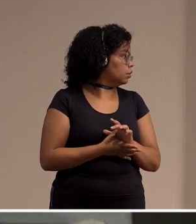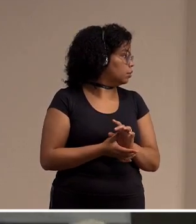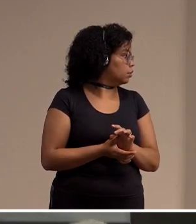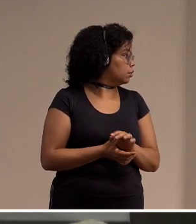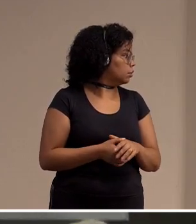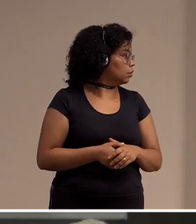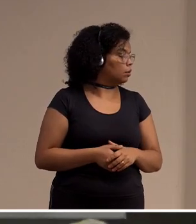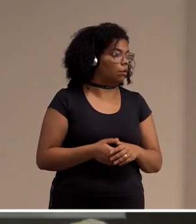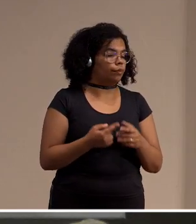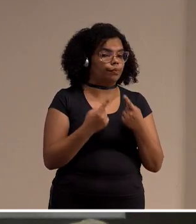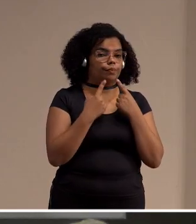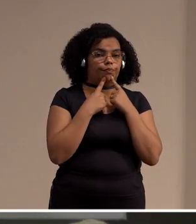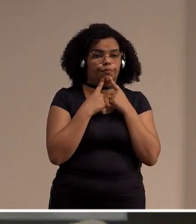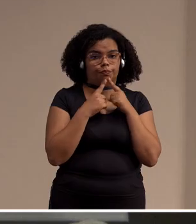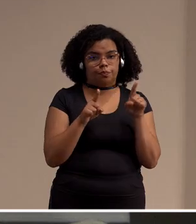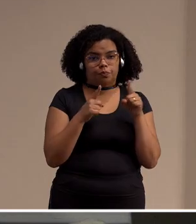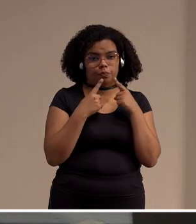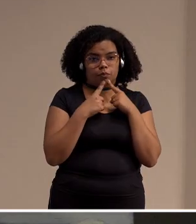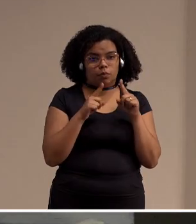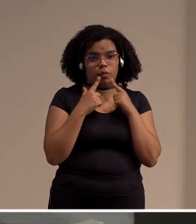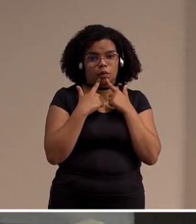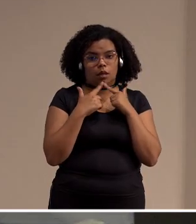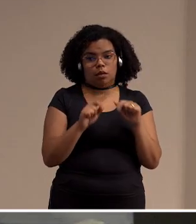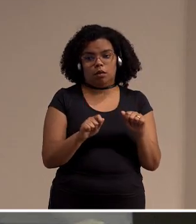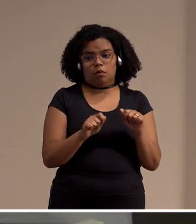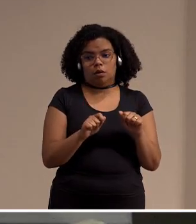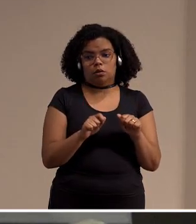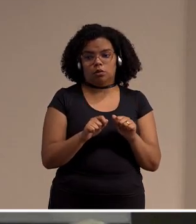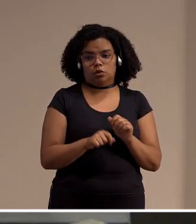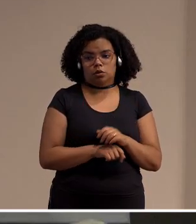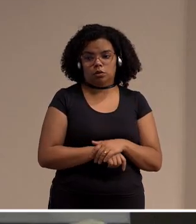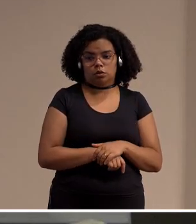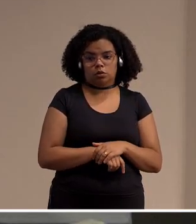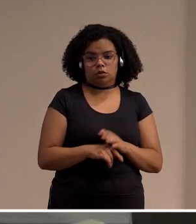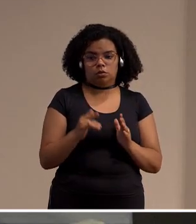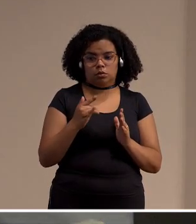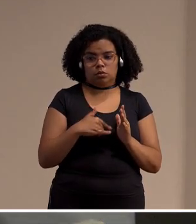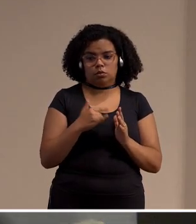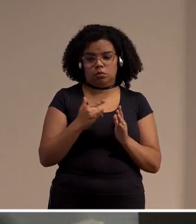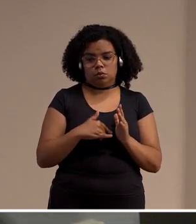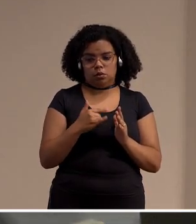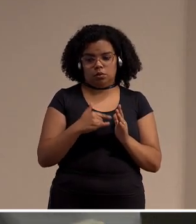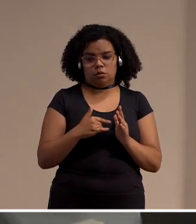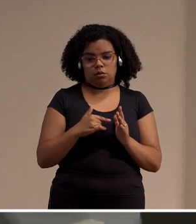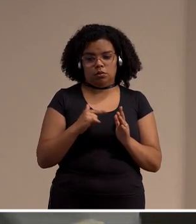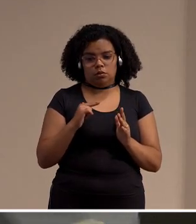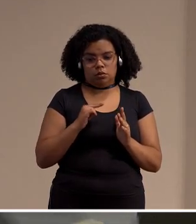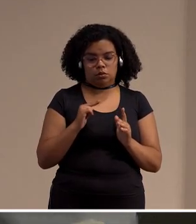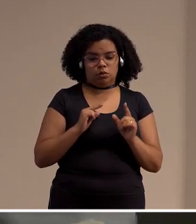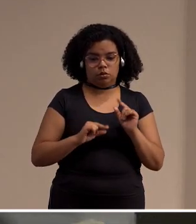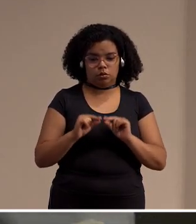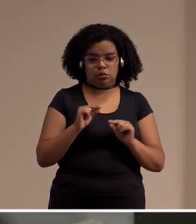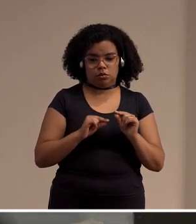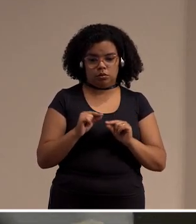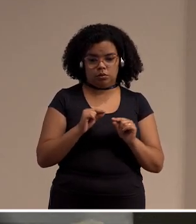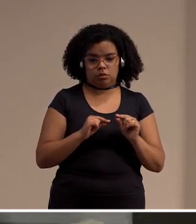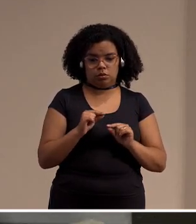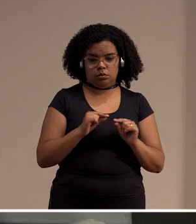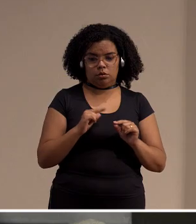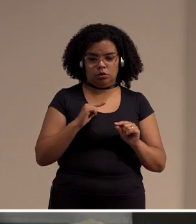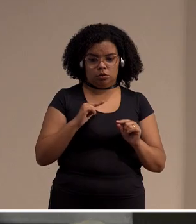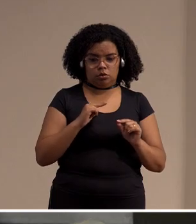ele fazia uma crítica da linguagem desses documentos, que, segundo ele, deveriam ter